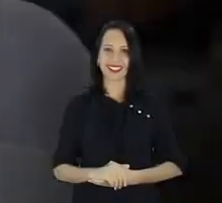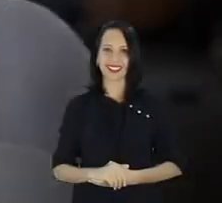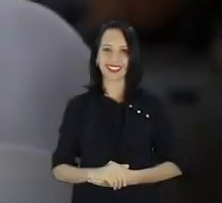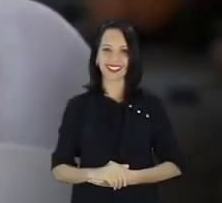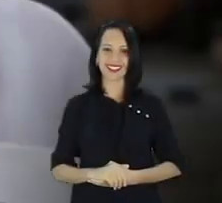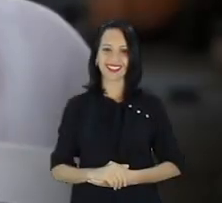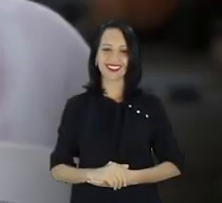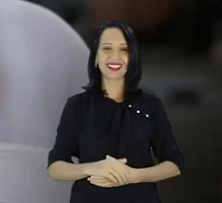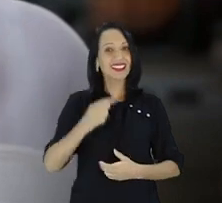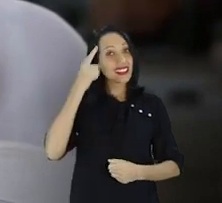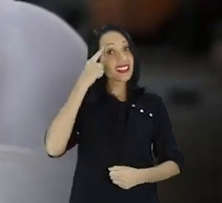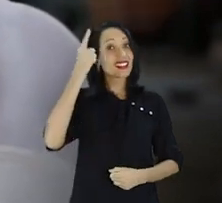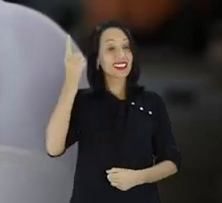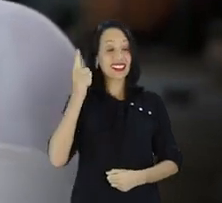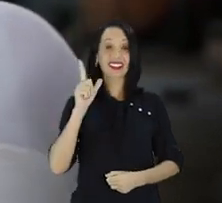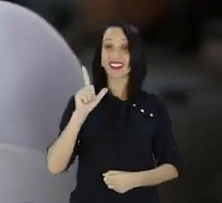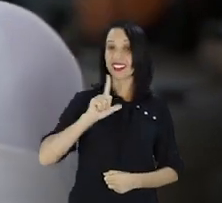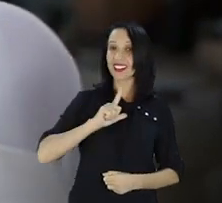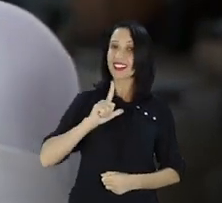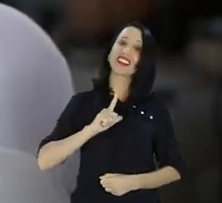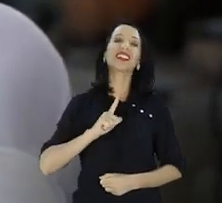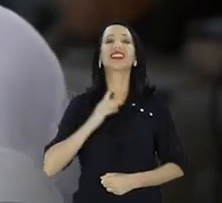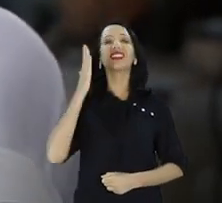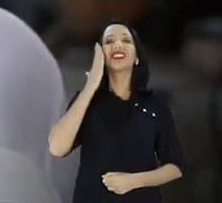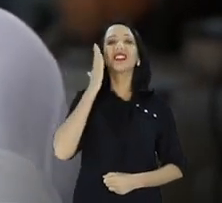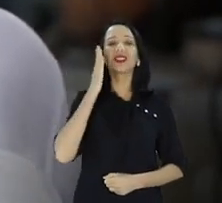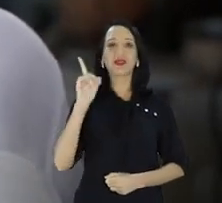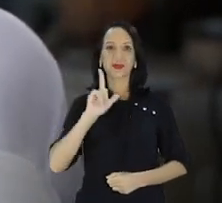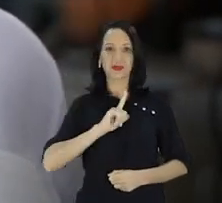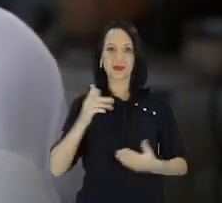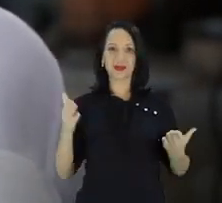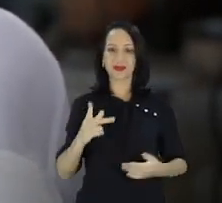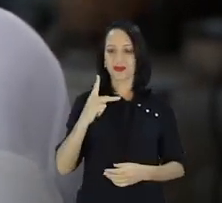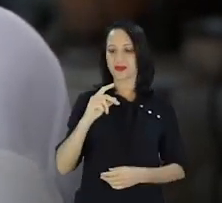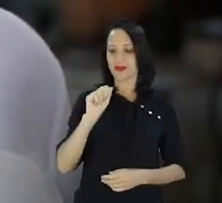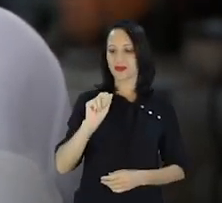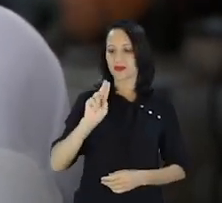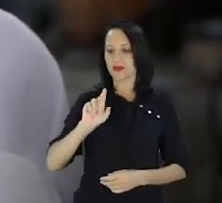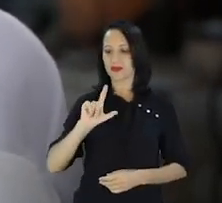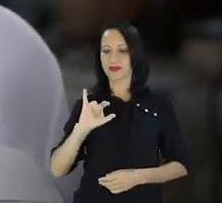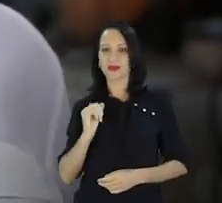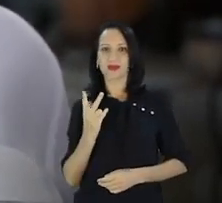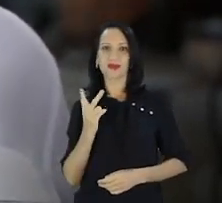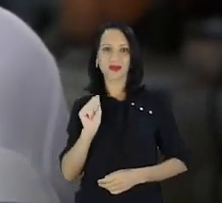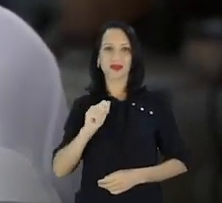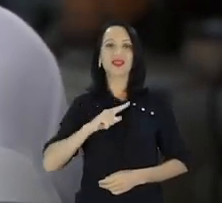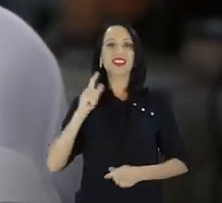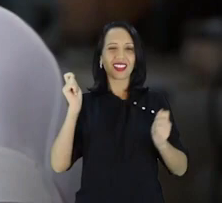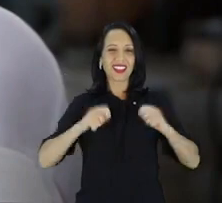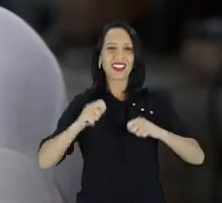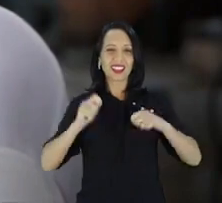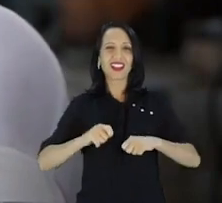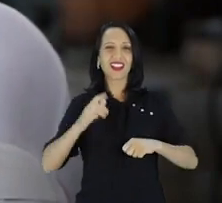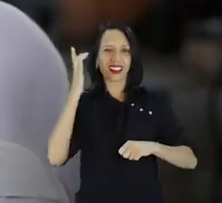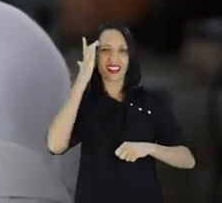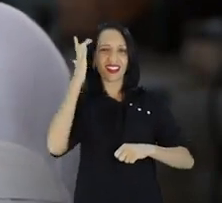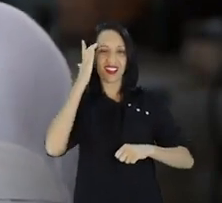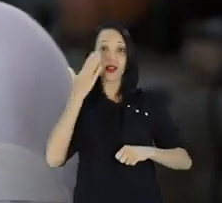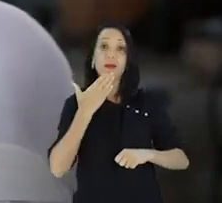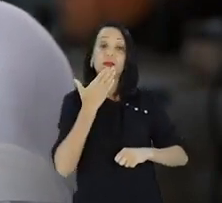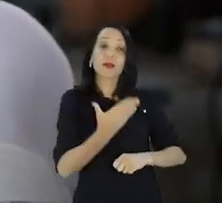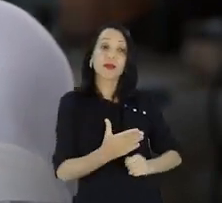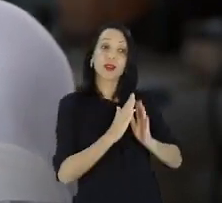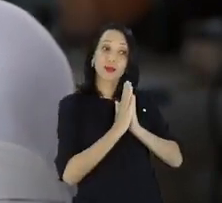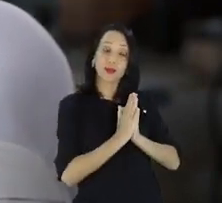tive uma ideia e sabendo que a Paulinha tinha condições eu pedi para ela